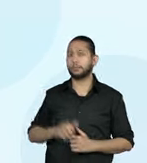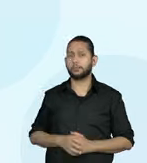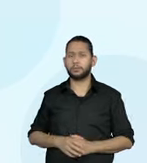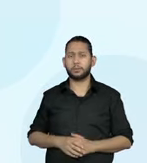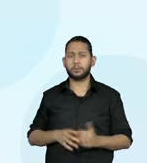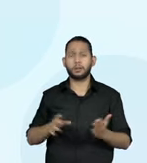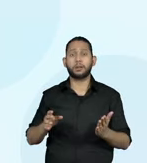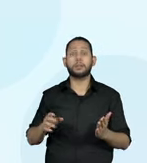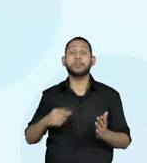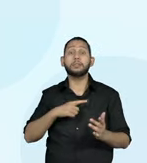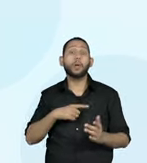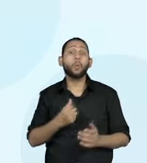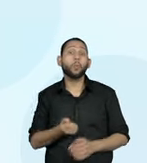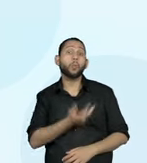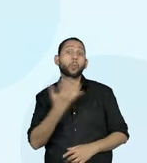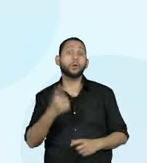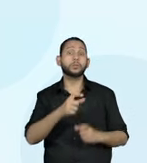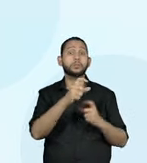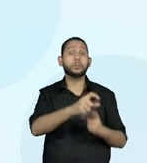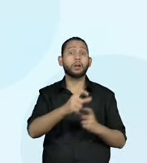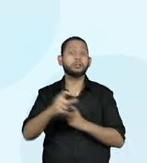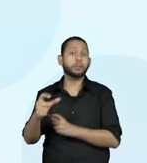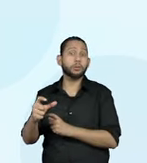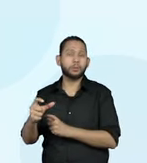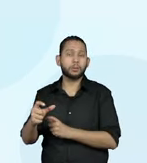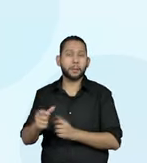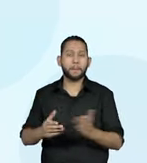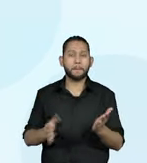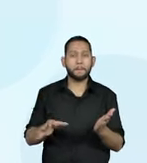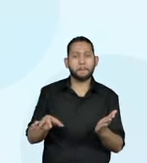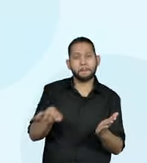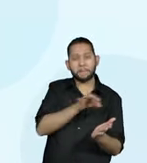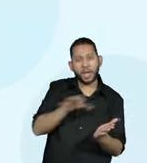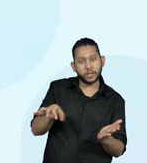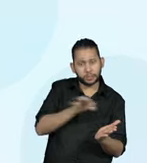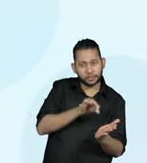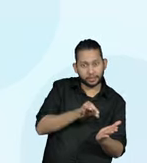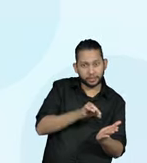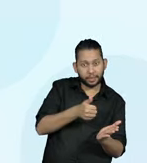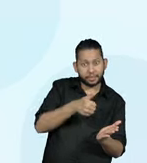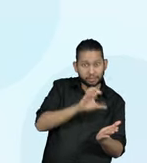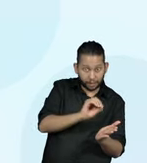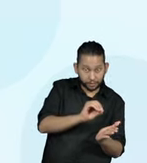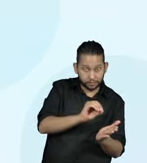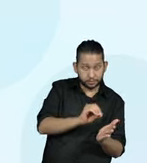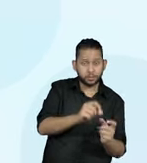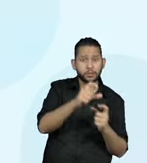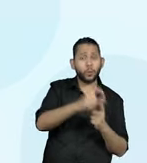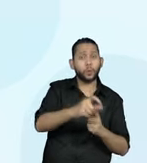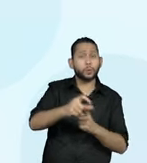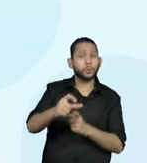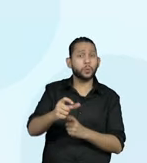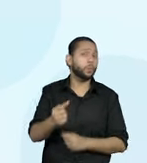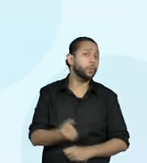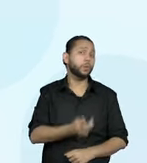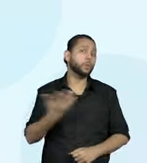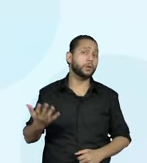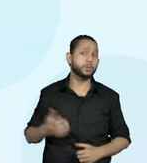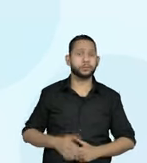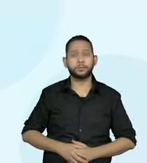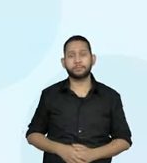total de quadrinhos nas 10 primeiras páginas do livro? Bora